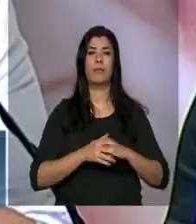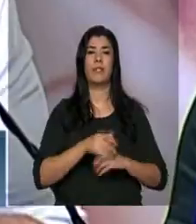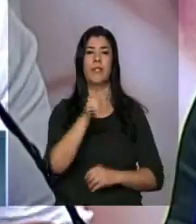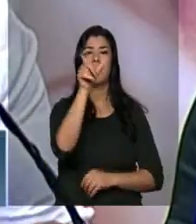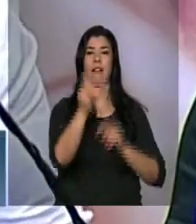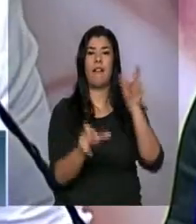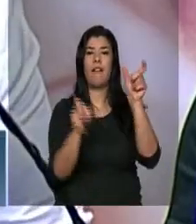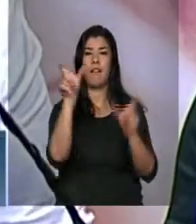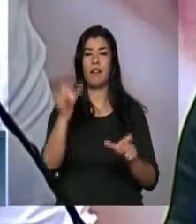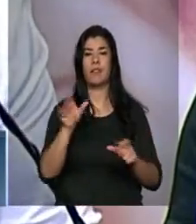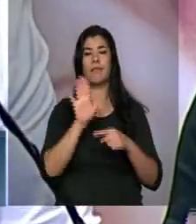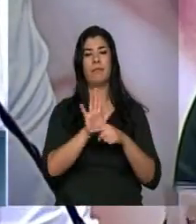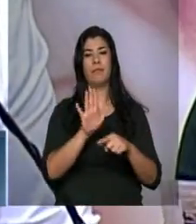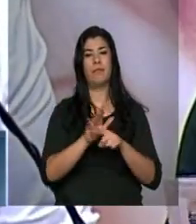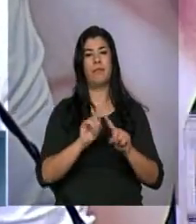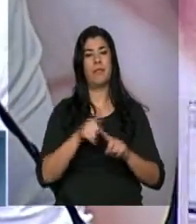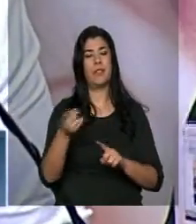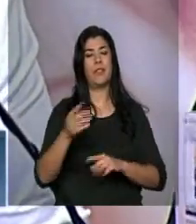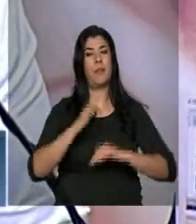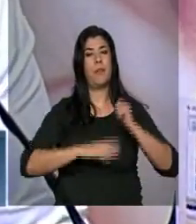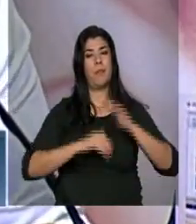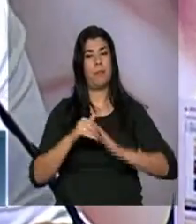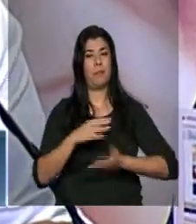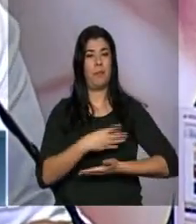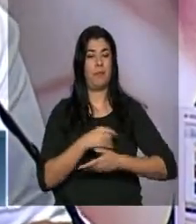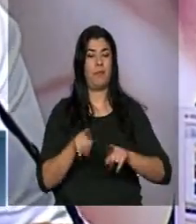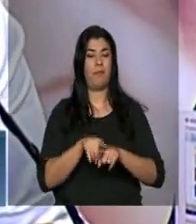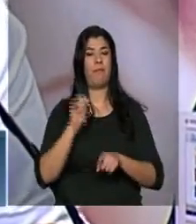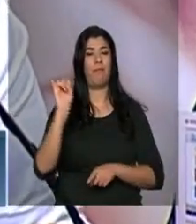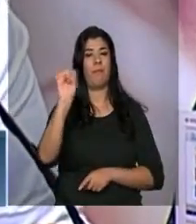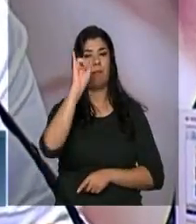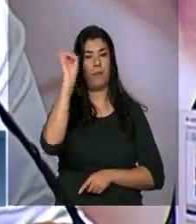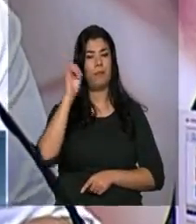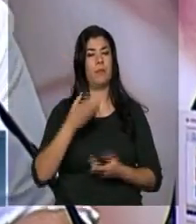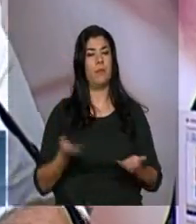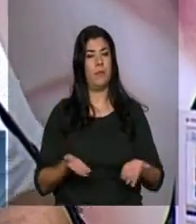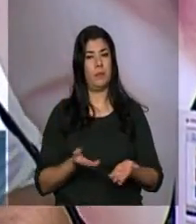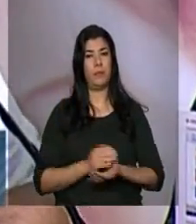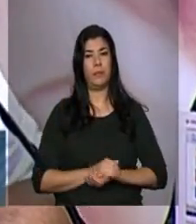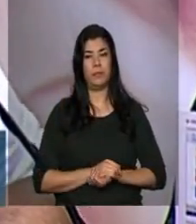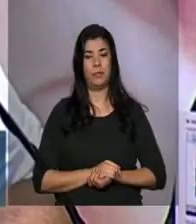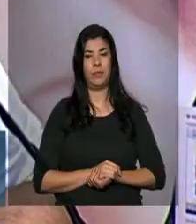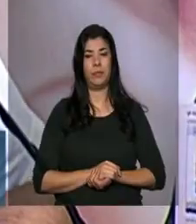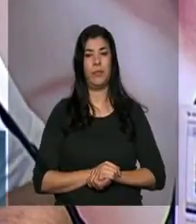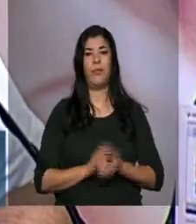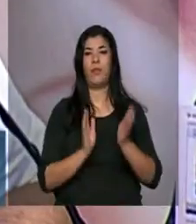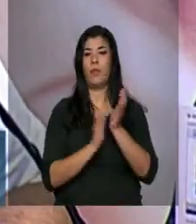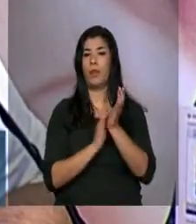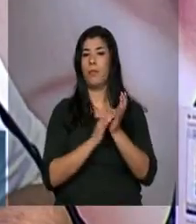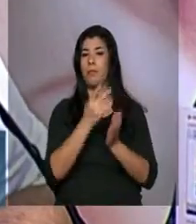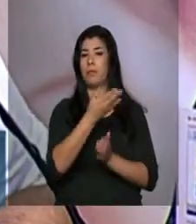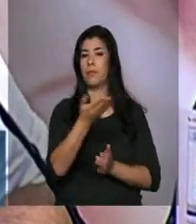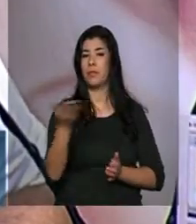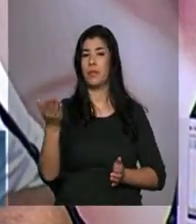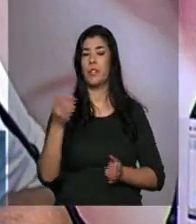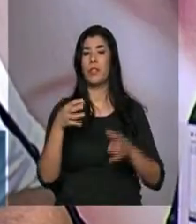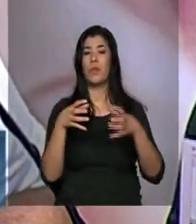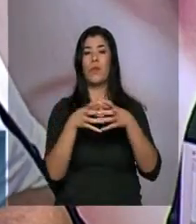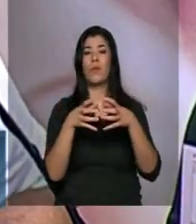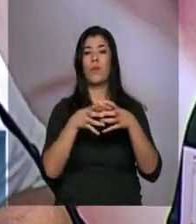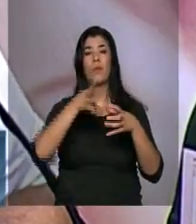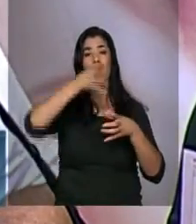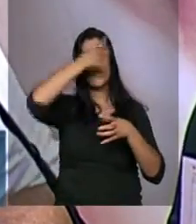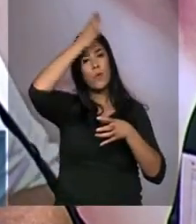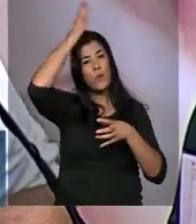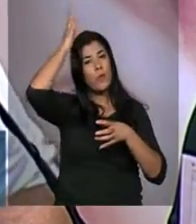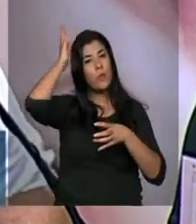do aleitamento materno, sem dúvida, que também foi extremamente relevante. É, só para dar os parabéns também ao Corpo de Bombeiros aqui do